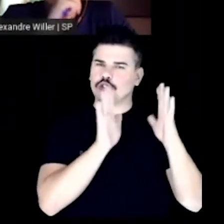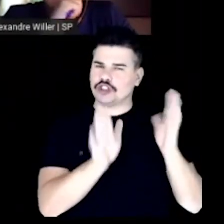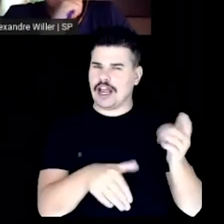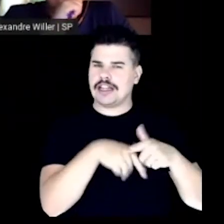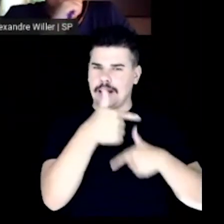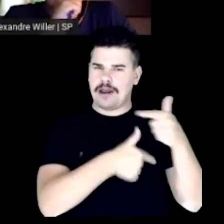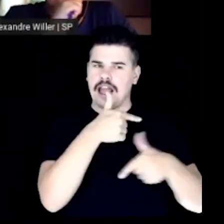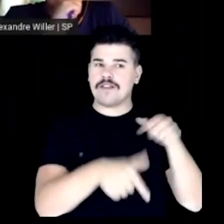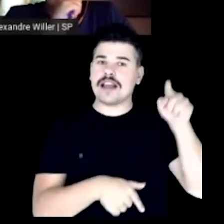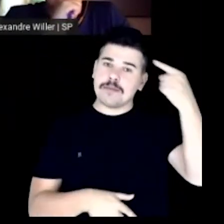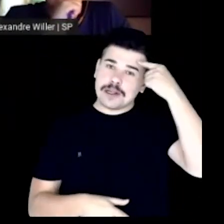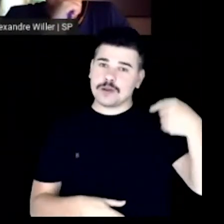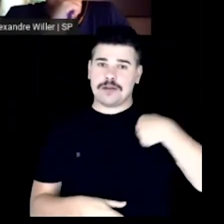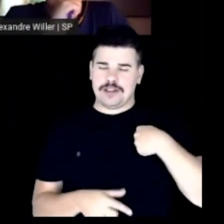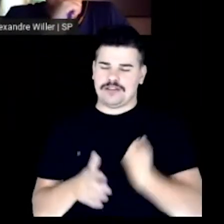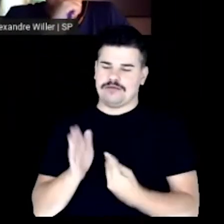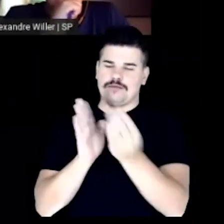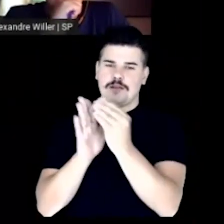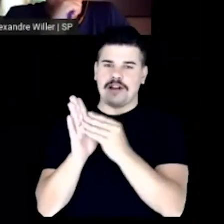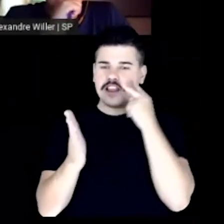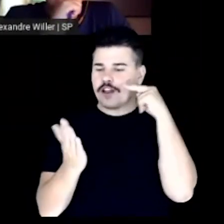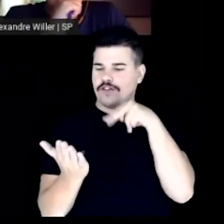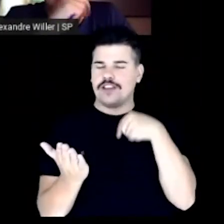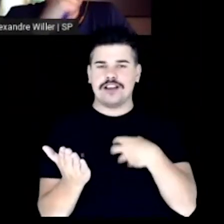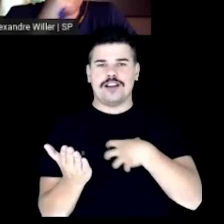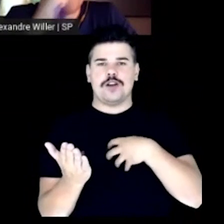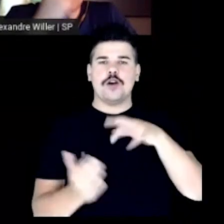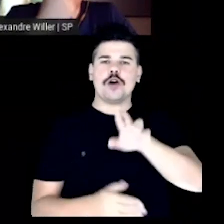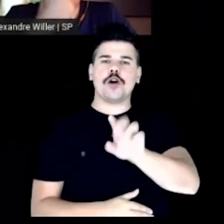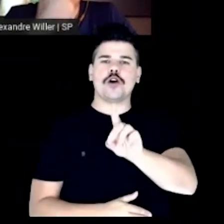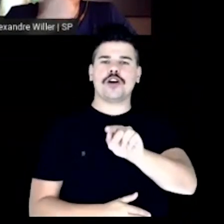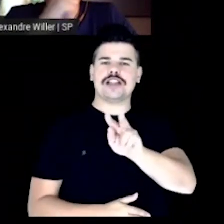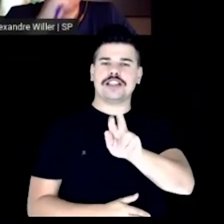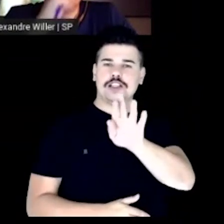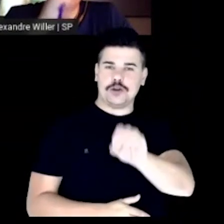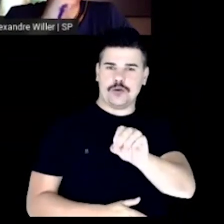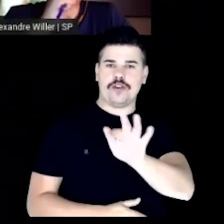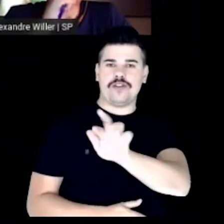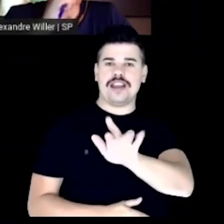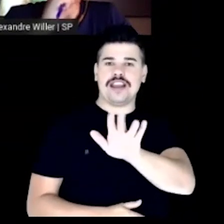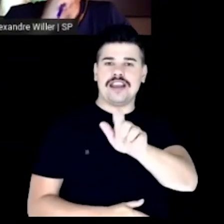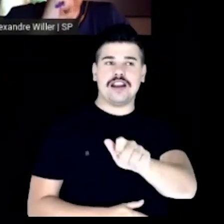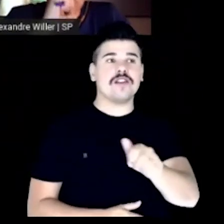há um tempo, a gente trabalhou juntos, ele fez aquilo pensando em mim, e quando eu vi aquilo, Rodrigo Ferreira,